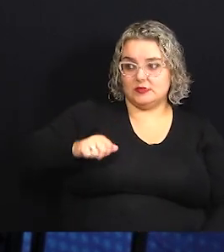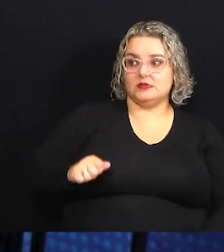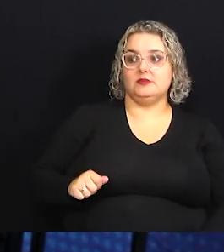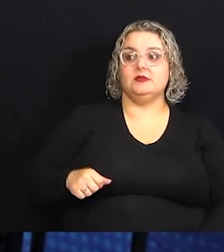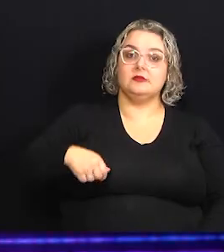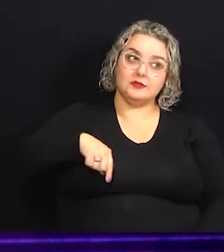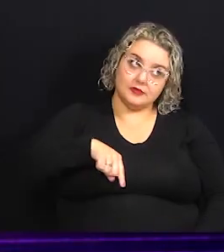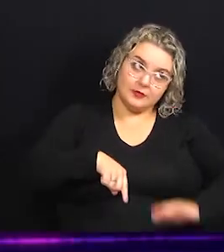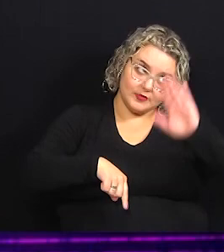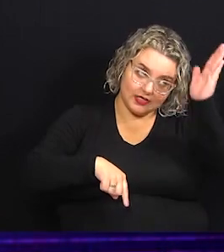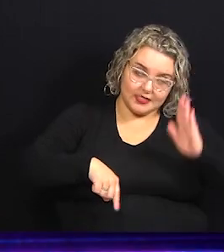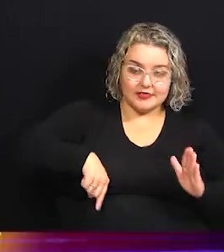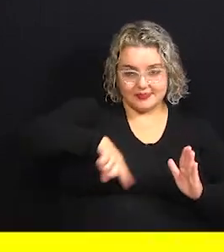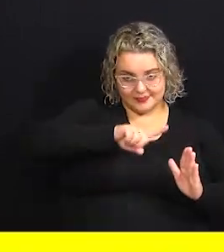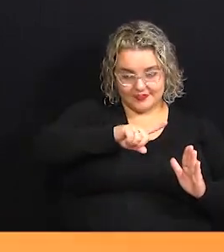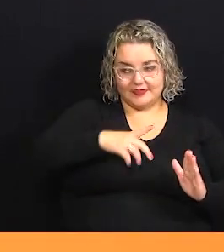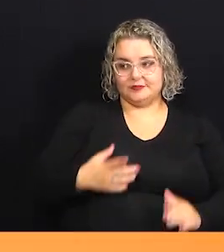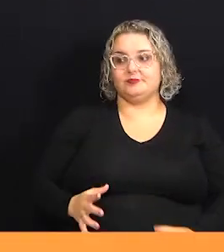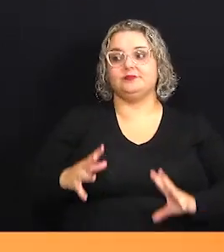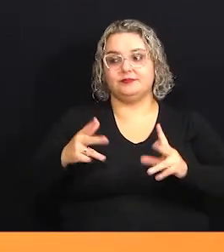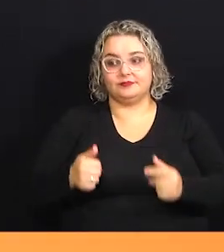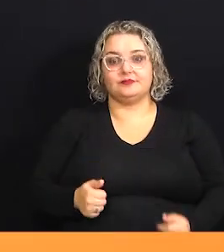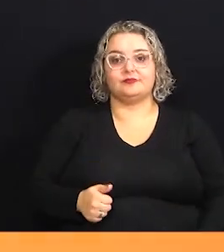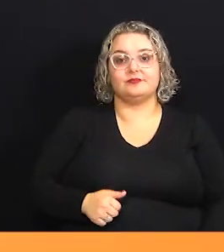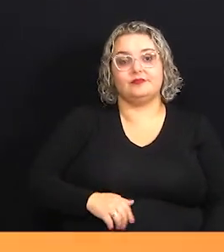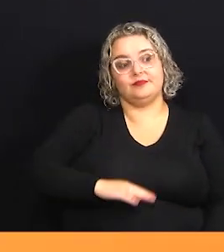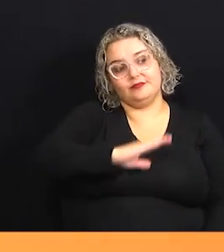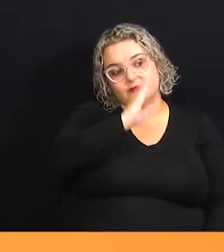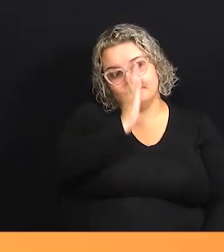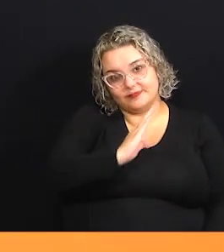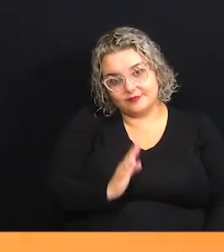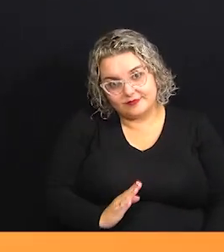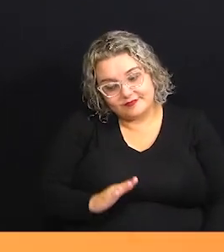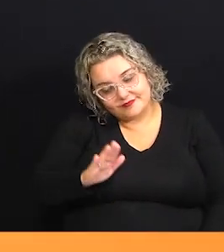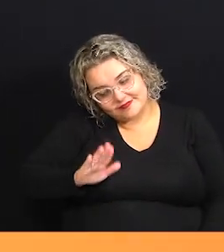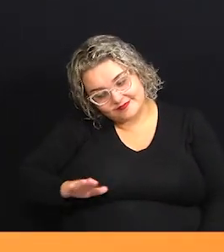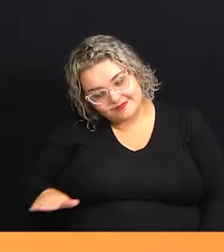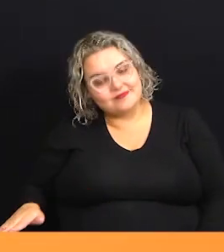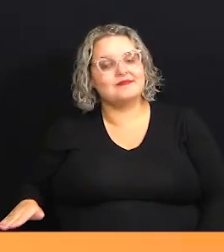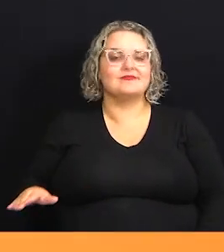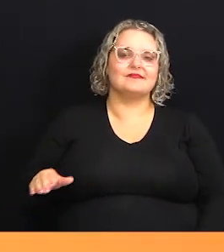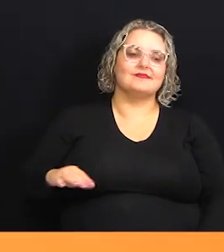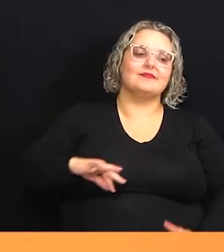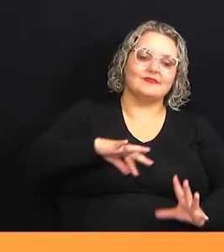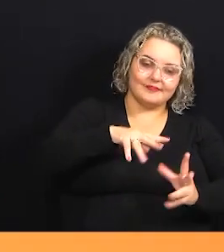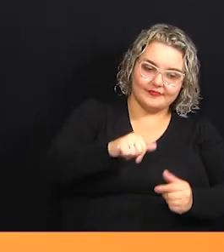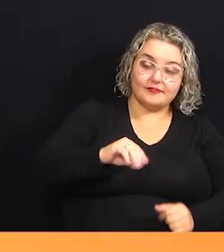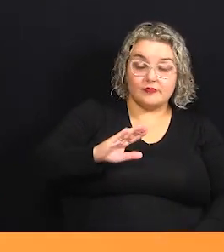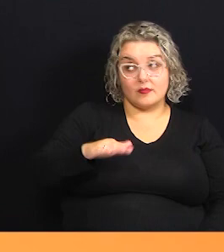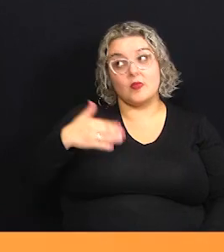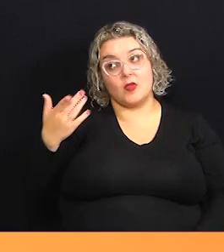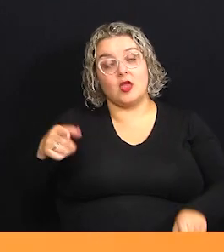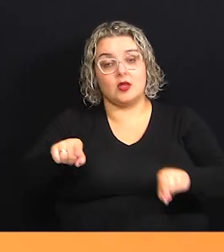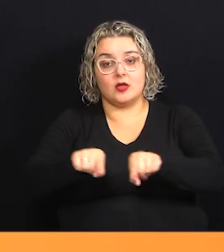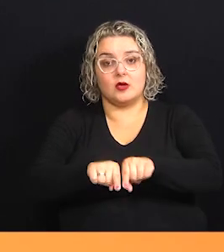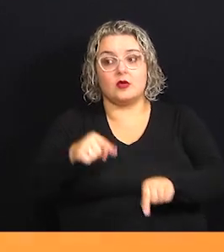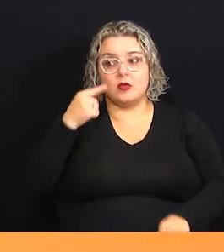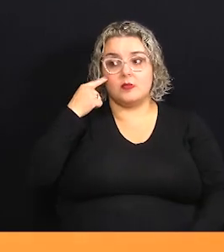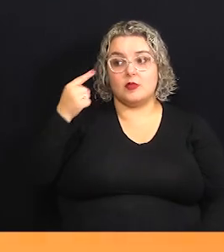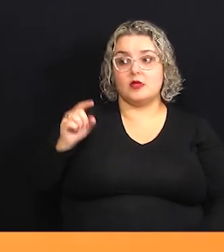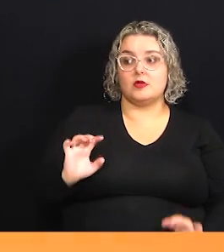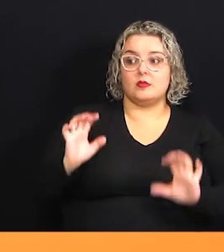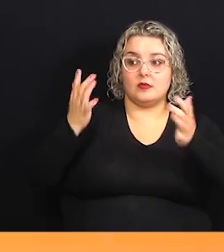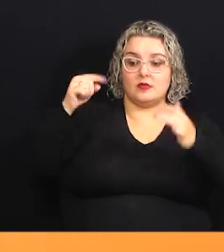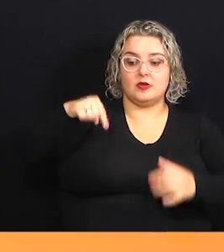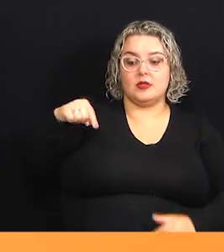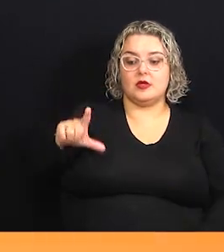Brasil, para todos os brasileirinhos em vários lugares do mundo, no Brasil e fora. A gente fez um evento aqui em